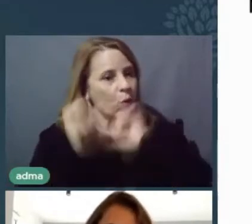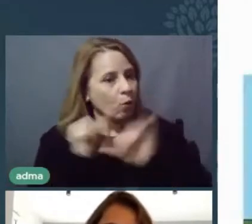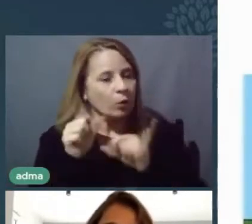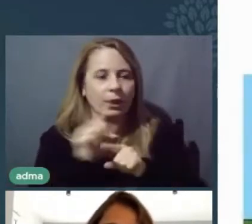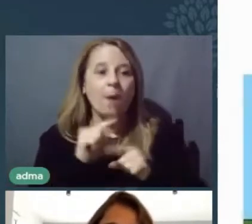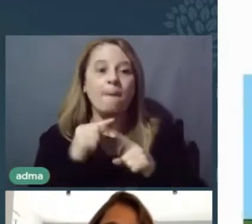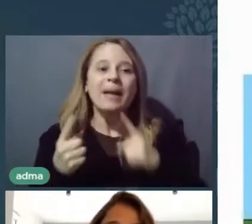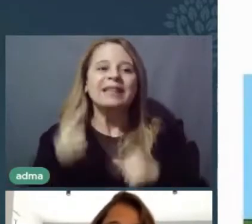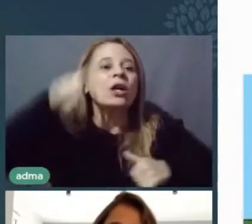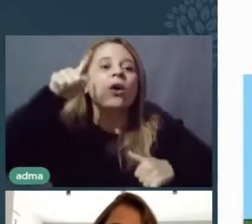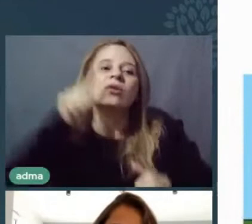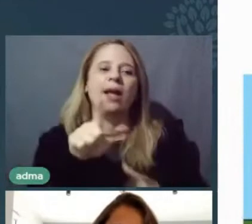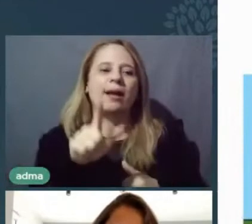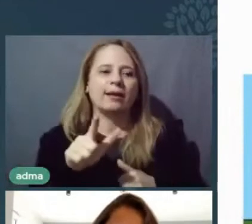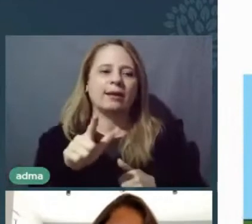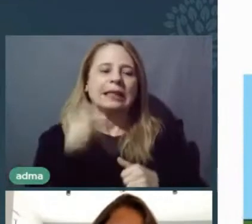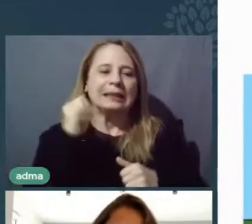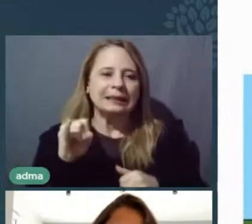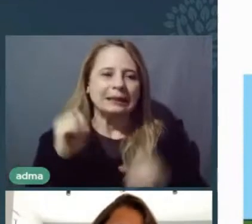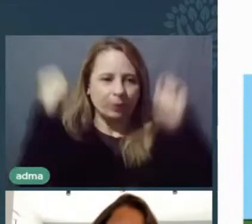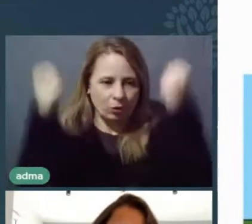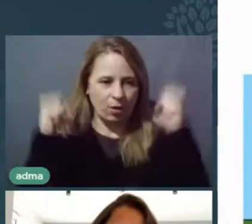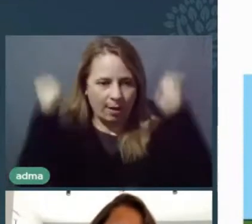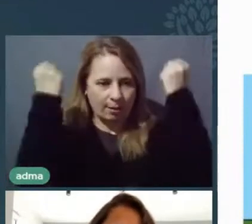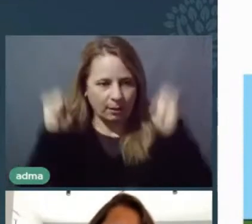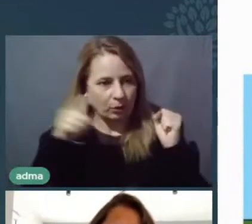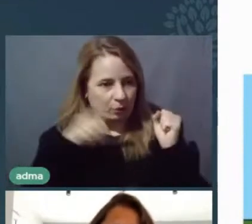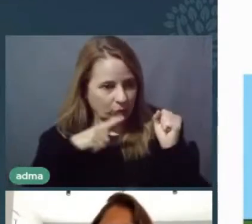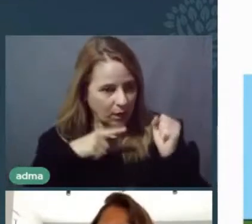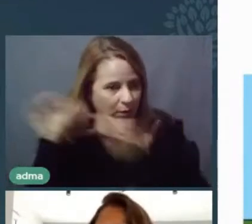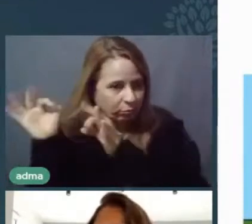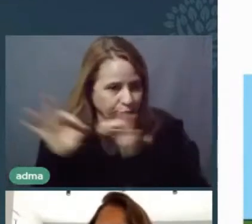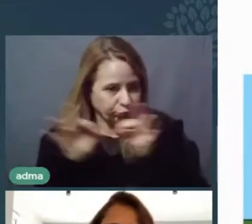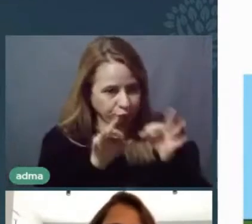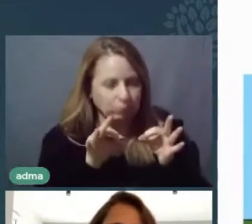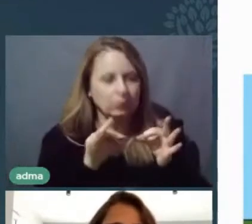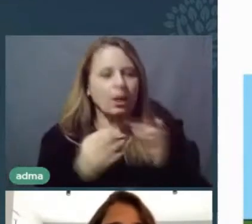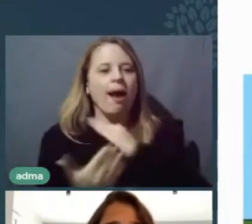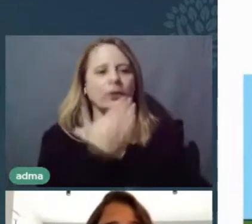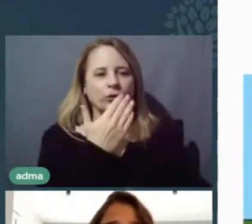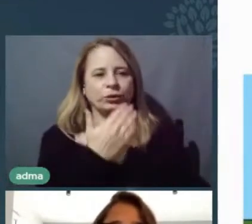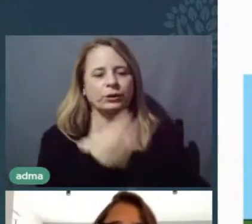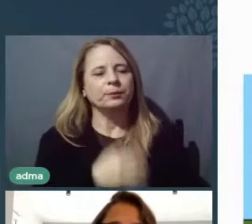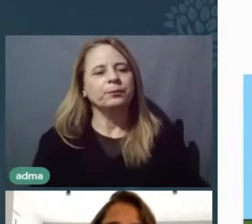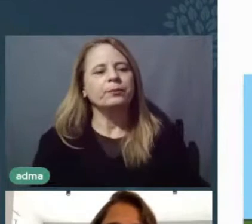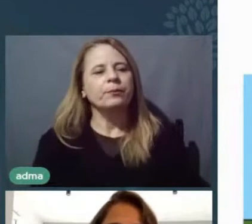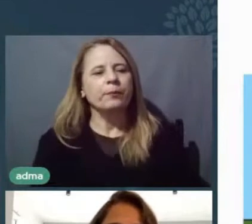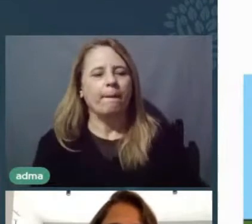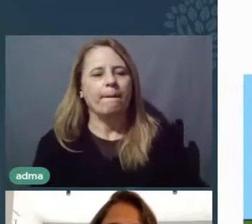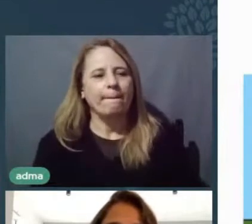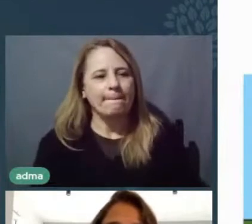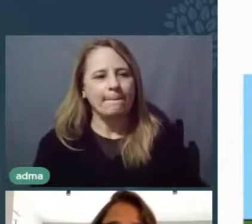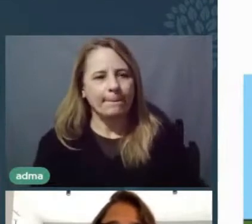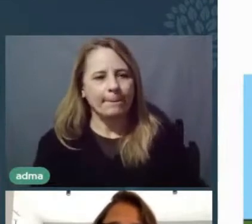isso muda, e isso já está constatado. A pergunta que não quer calar é: por que a criança